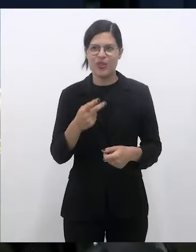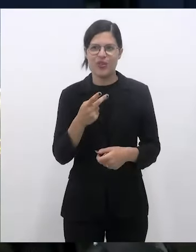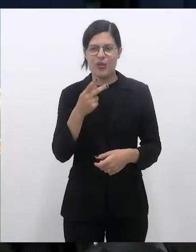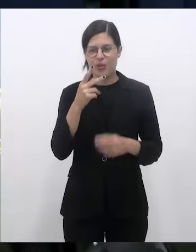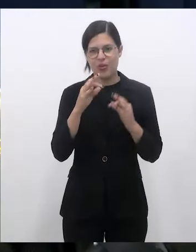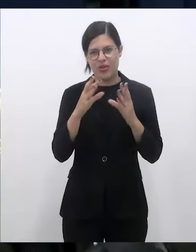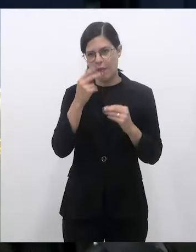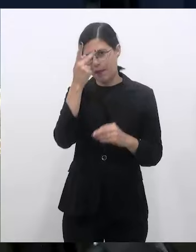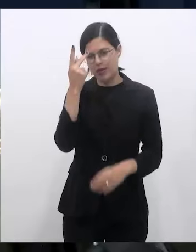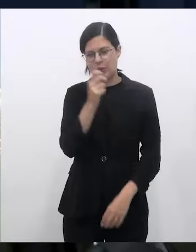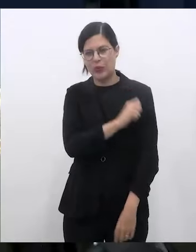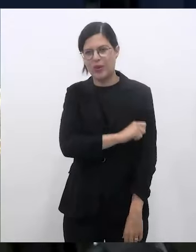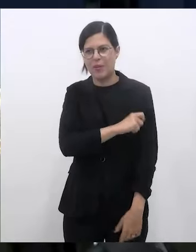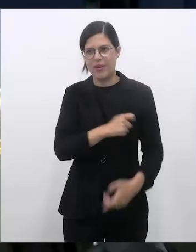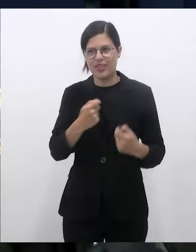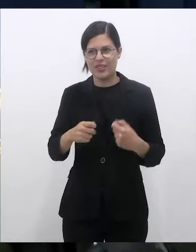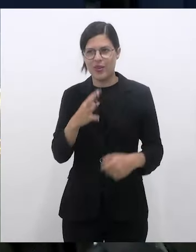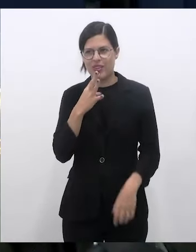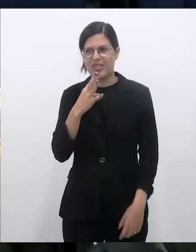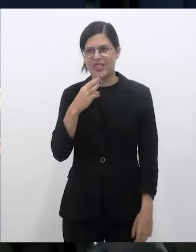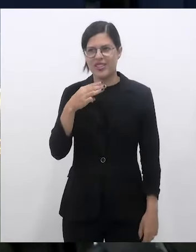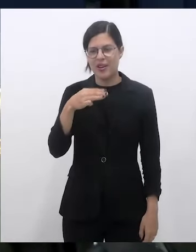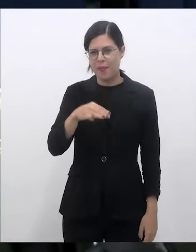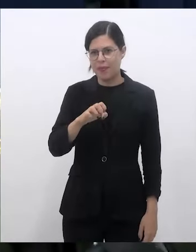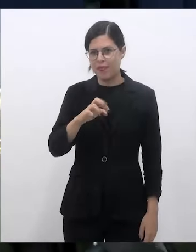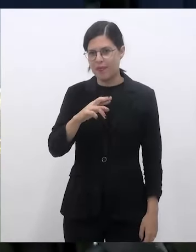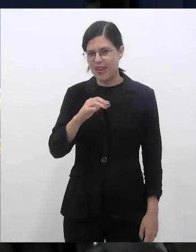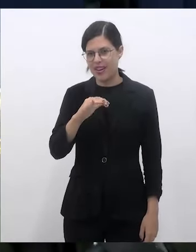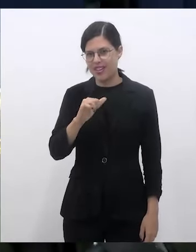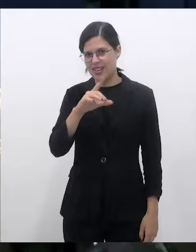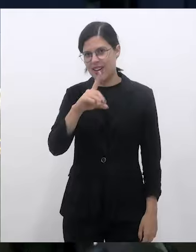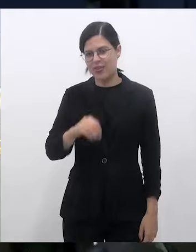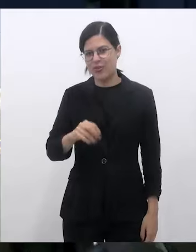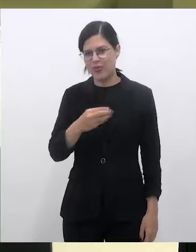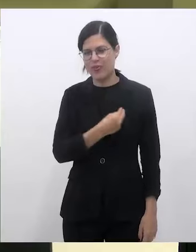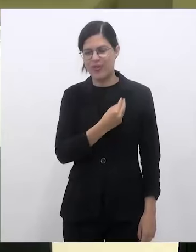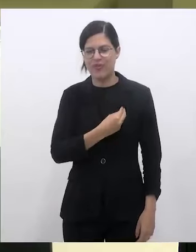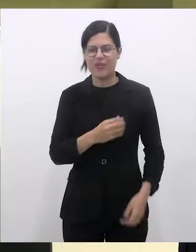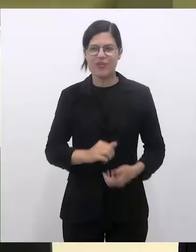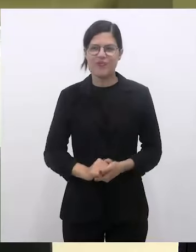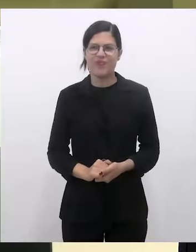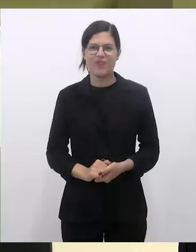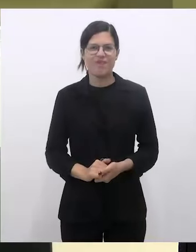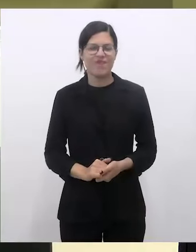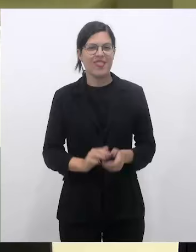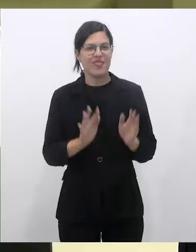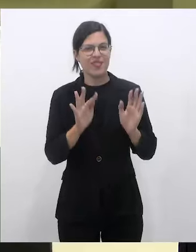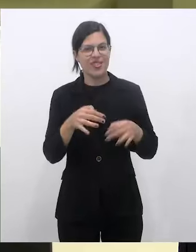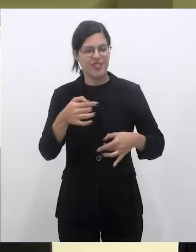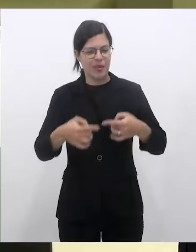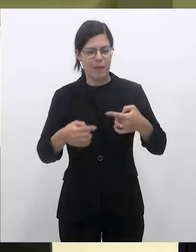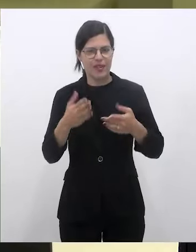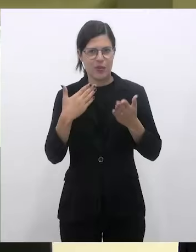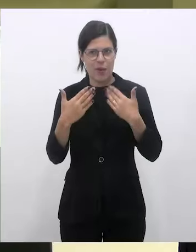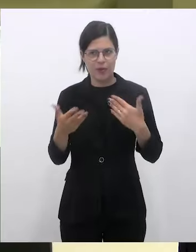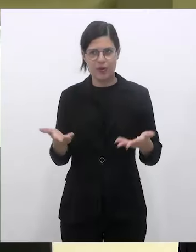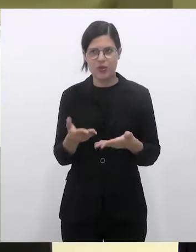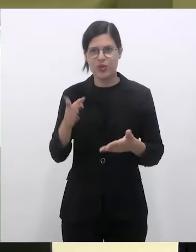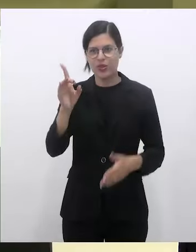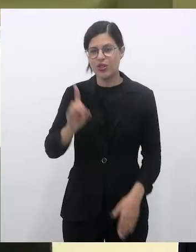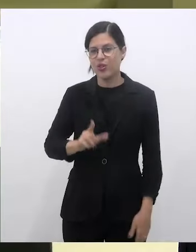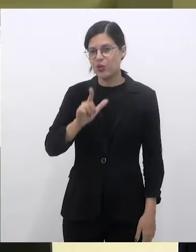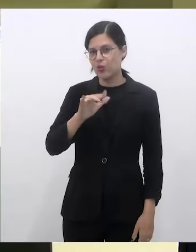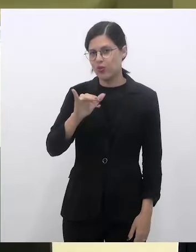todo carioca, todo fluminense deveria conhecer. É isso, Mercado Vivo, vamos lá. Maravilha. Chegamos então ao final do nosso debate-papo de hoje.